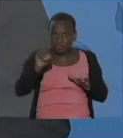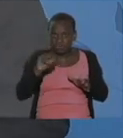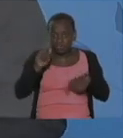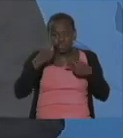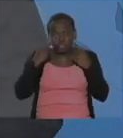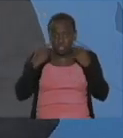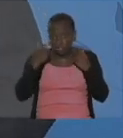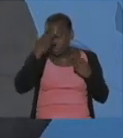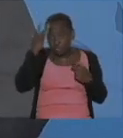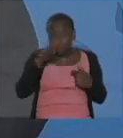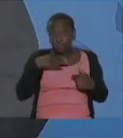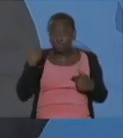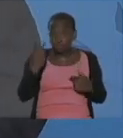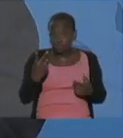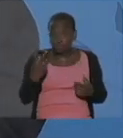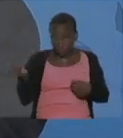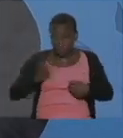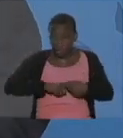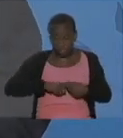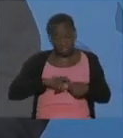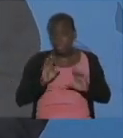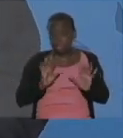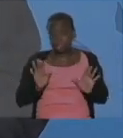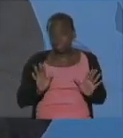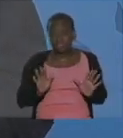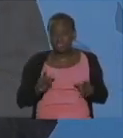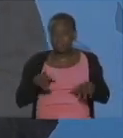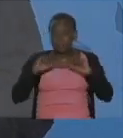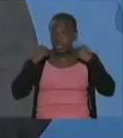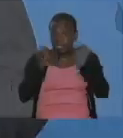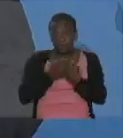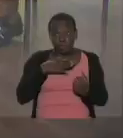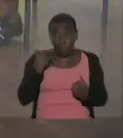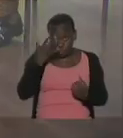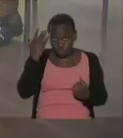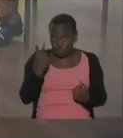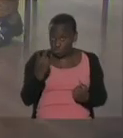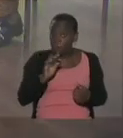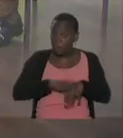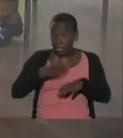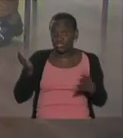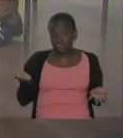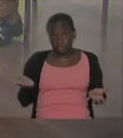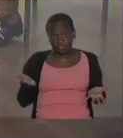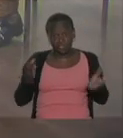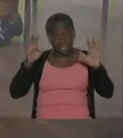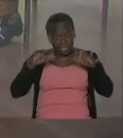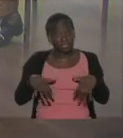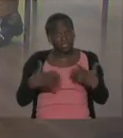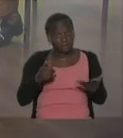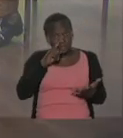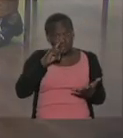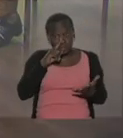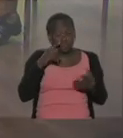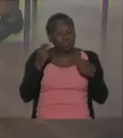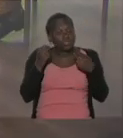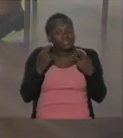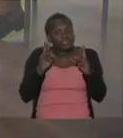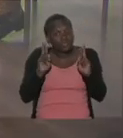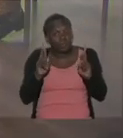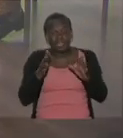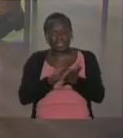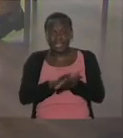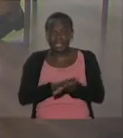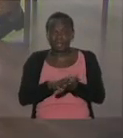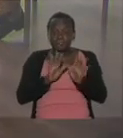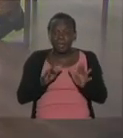não adianta chorar duas pessoas morreram elas não vão voltar e no Maracanã Se cair não morre duas pessoas exatamente então a gente torce que não tenha